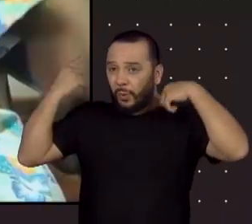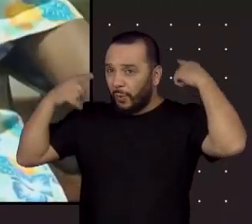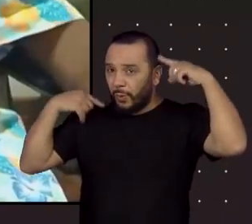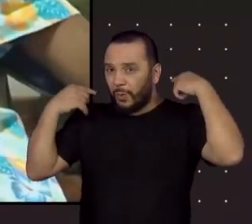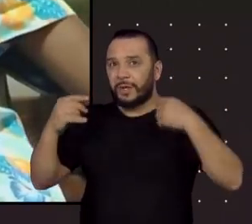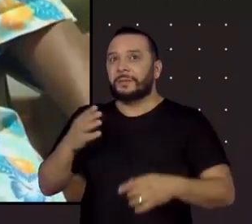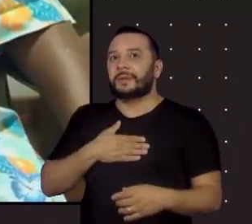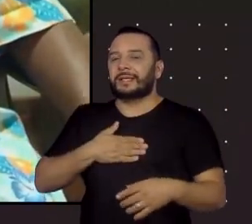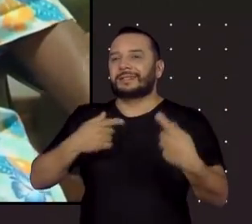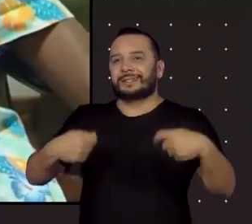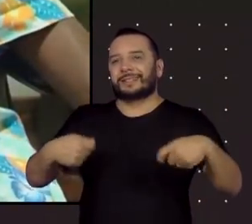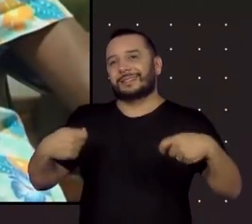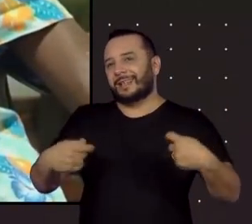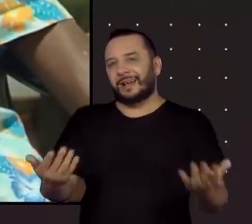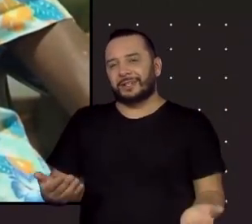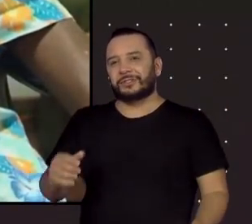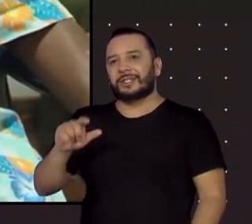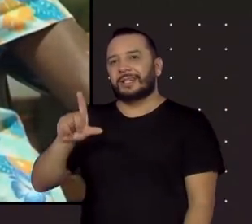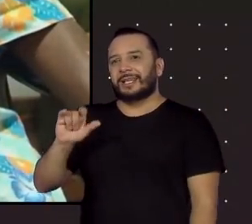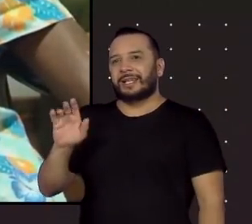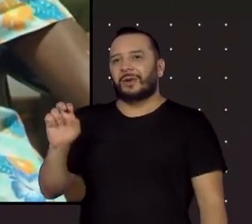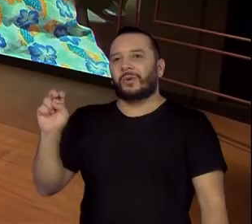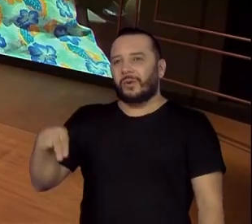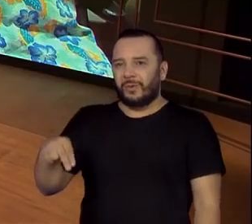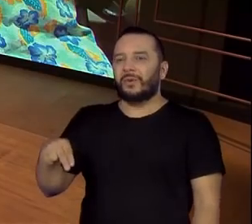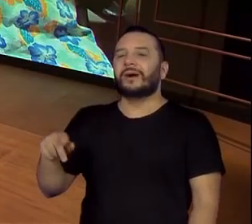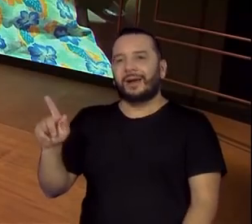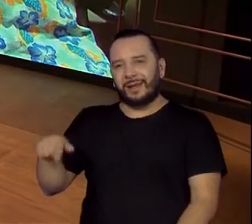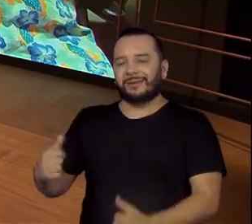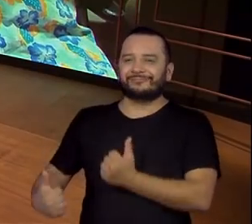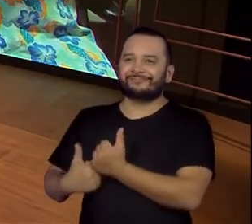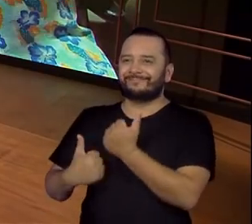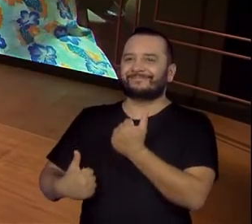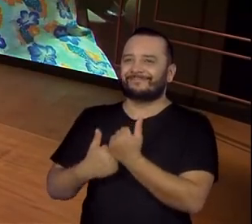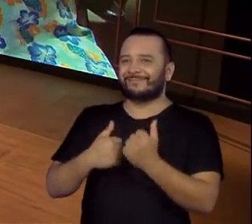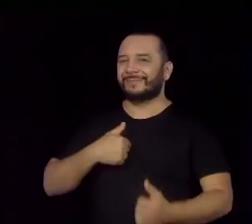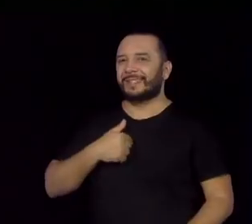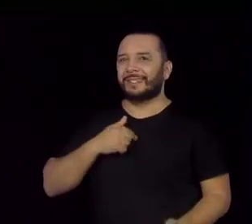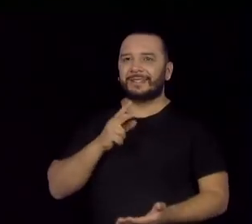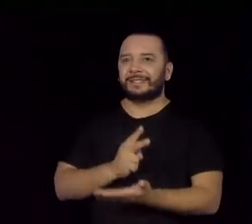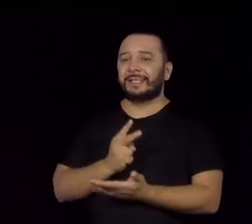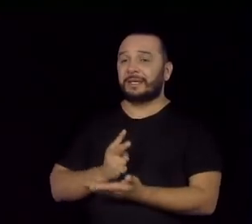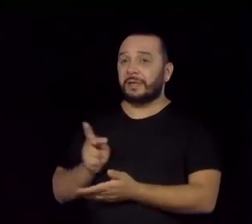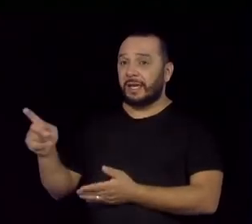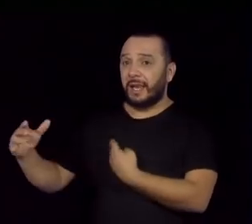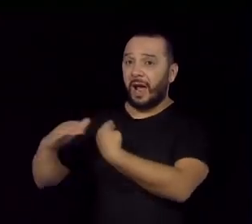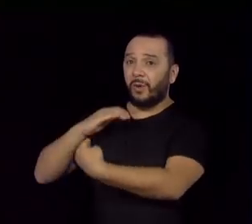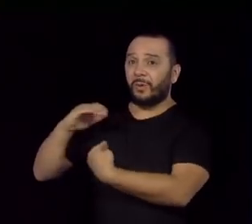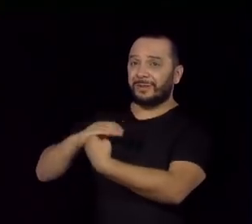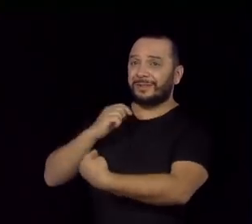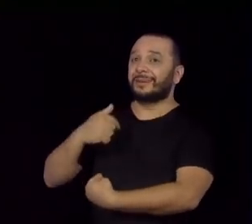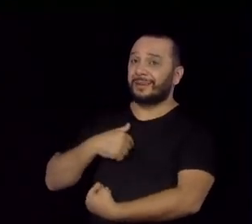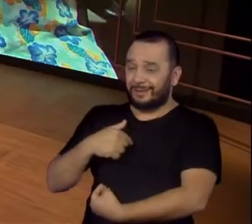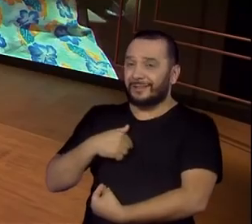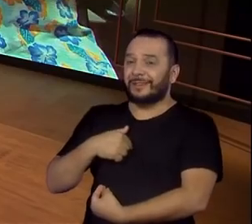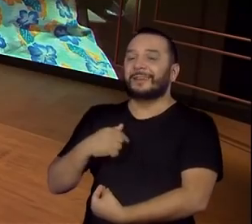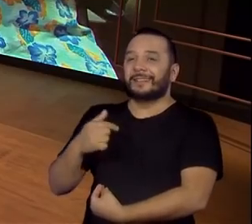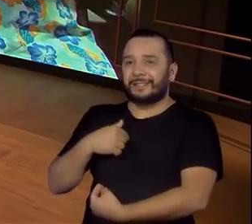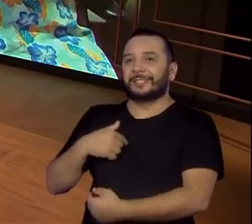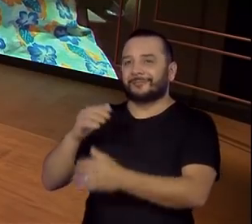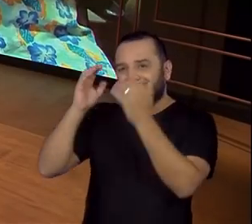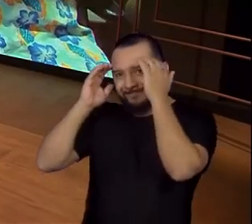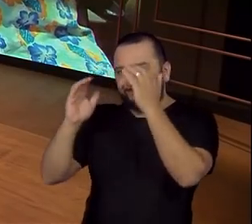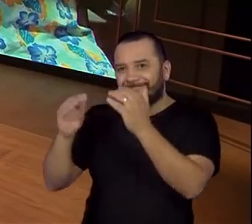Poxa, o Lincoln é minha cabeça pensante. Sigo muito os conselhos do meu filho. Maravilha. Ele é minha cabeça, ele